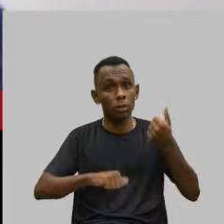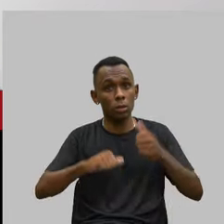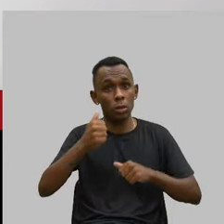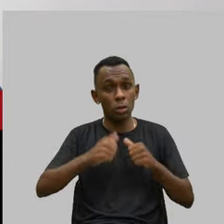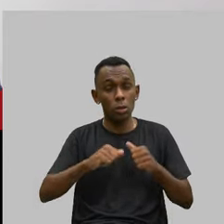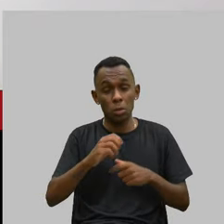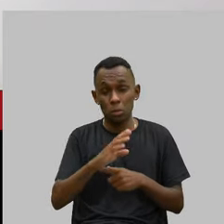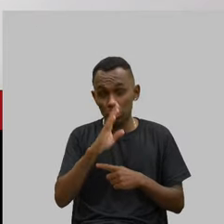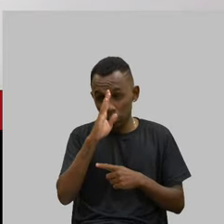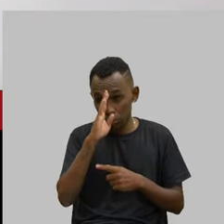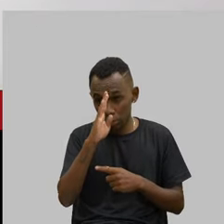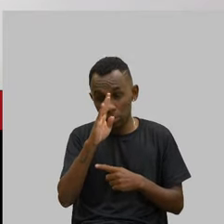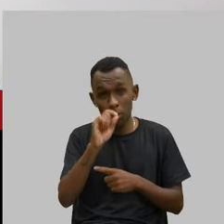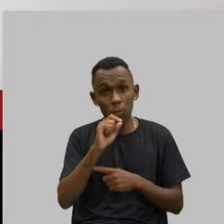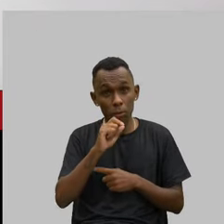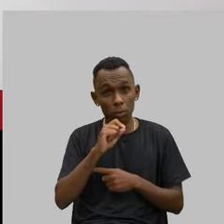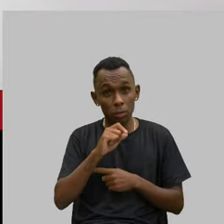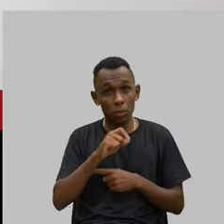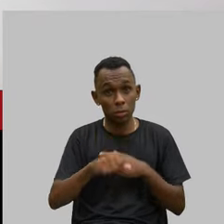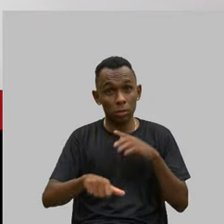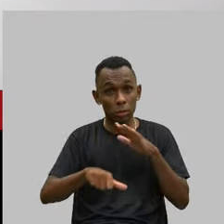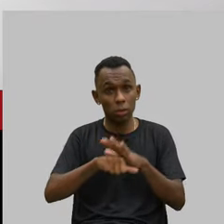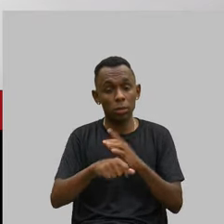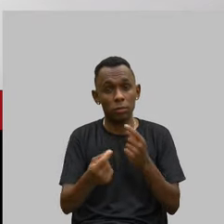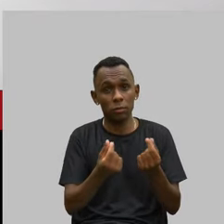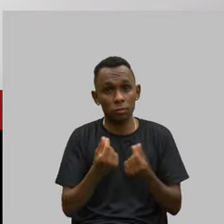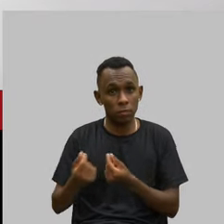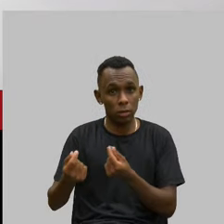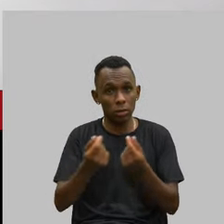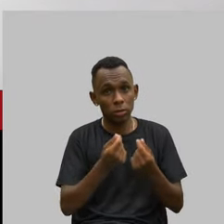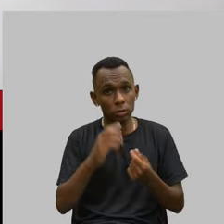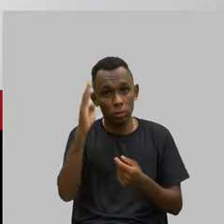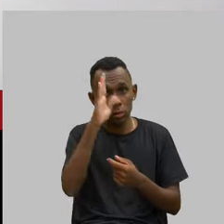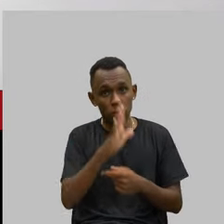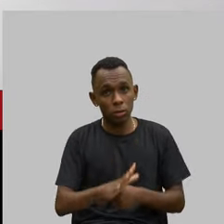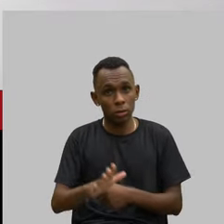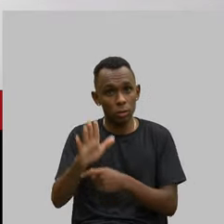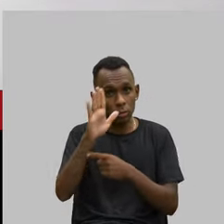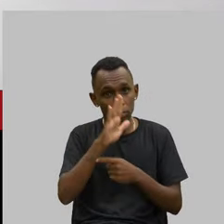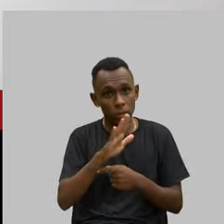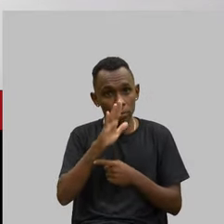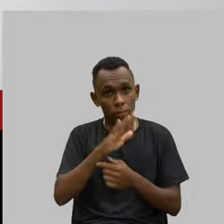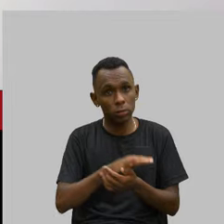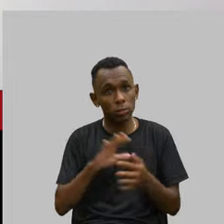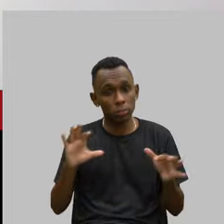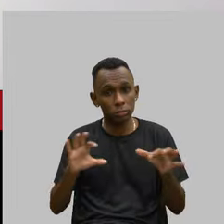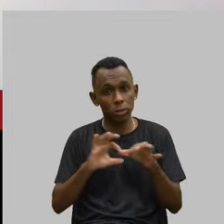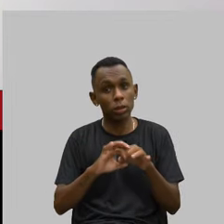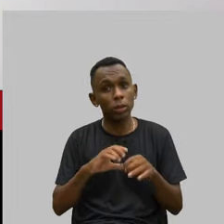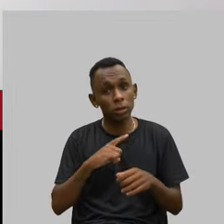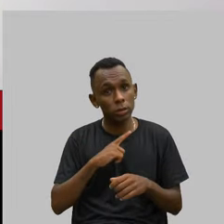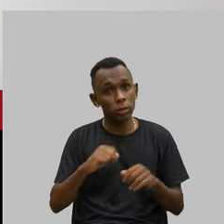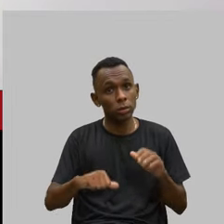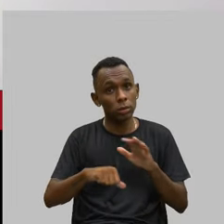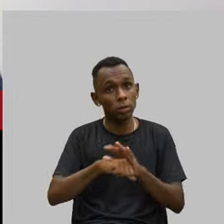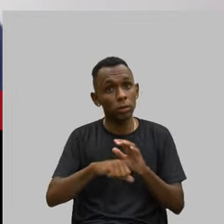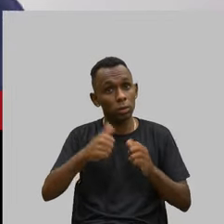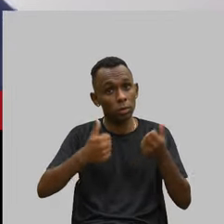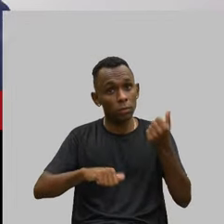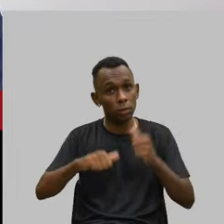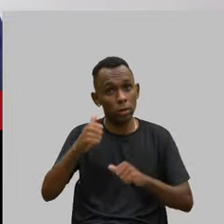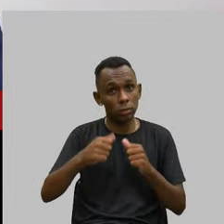caso de escândalo financeiro da história do Brasil que é banestado envolvida lá no banestado porque fez uma avaliação